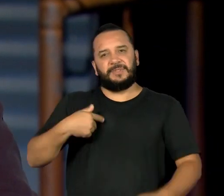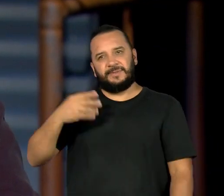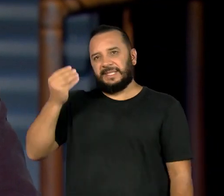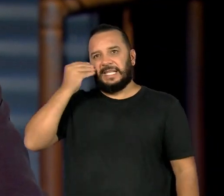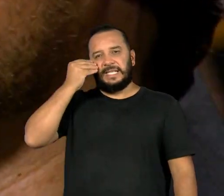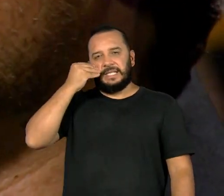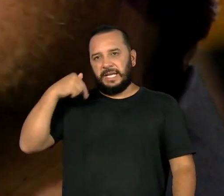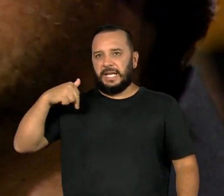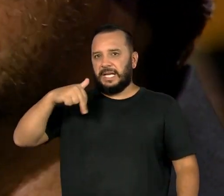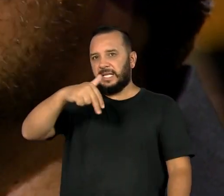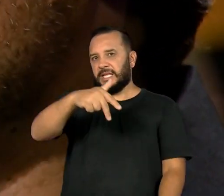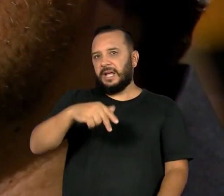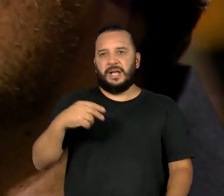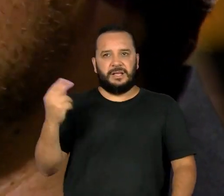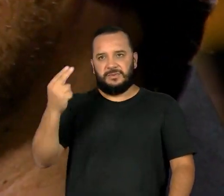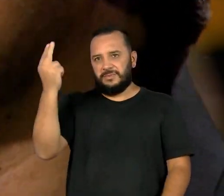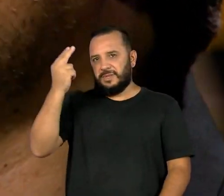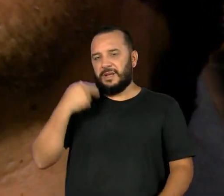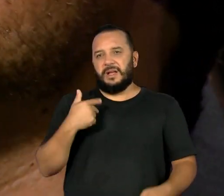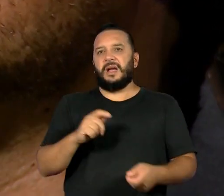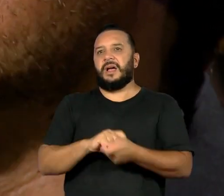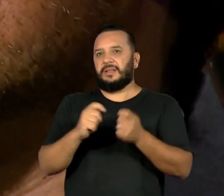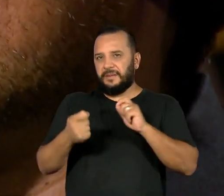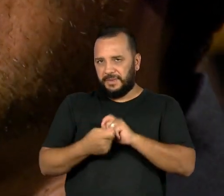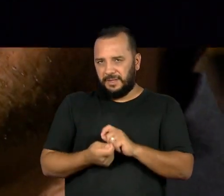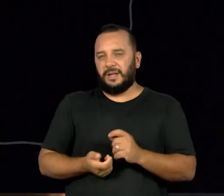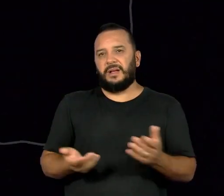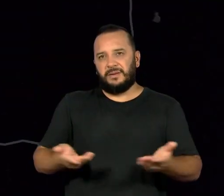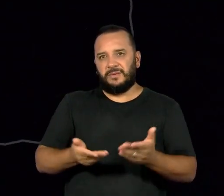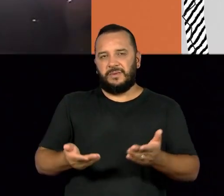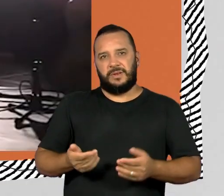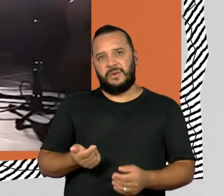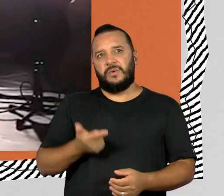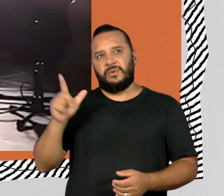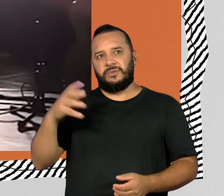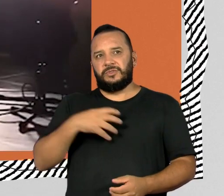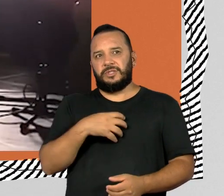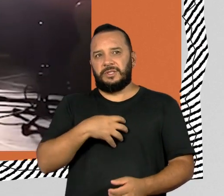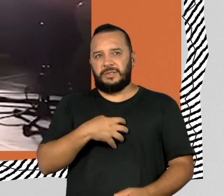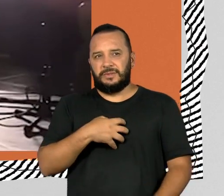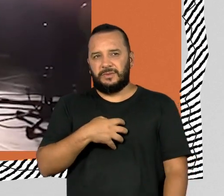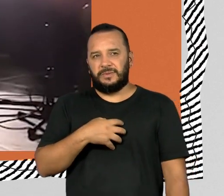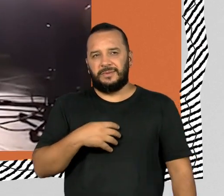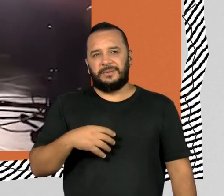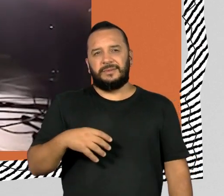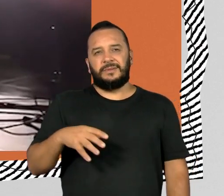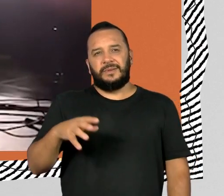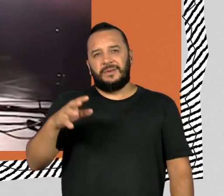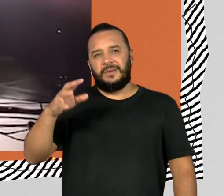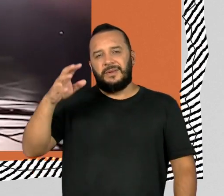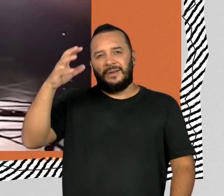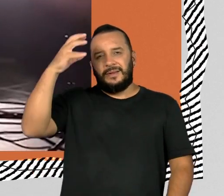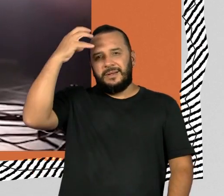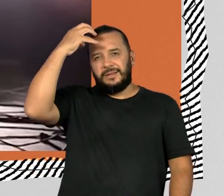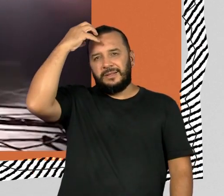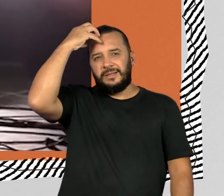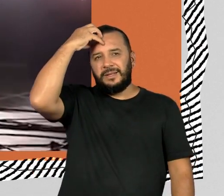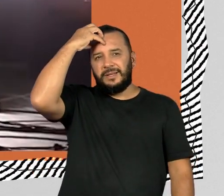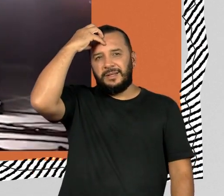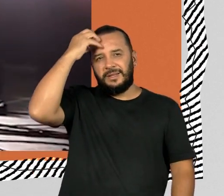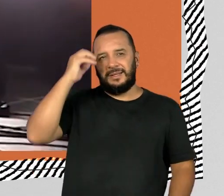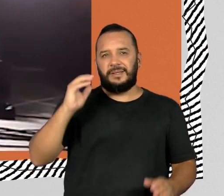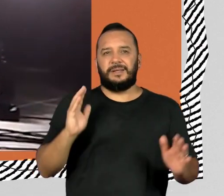alcance. Vamos dançar outra música. Tá. Tempo rei, ó